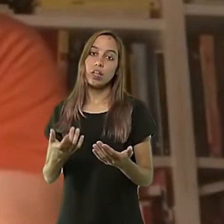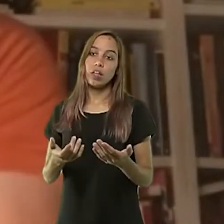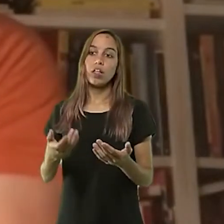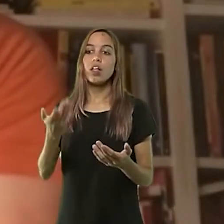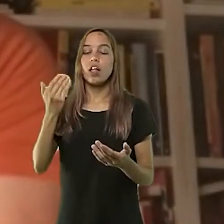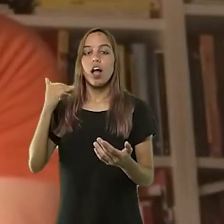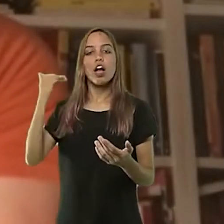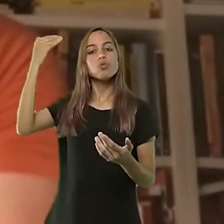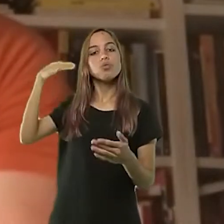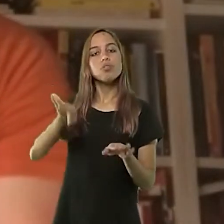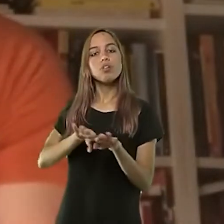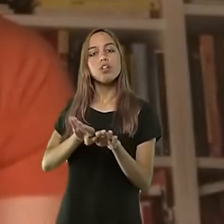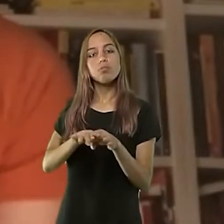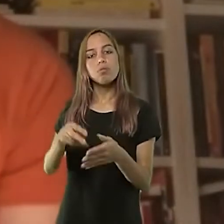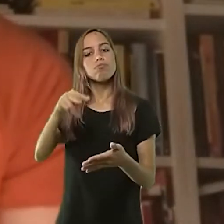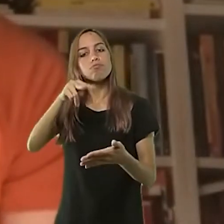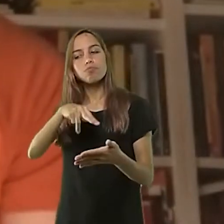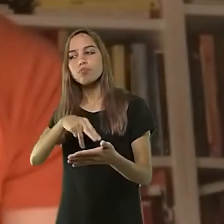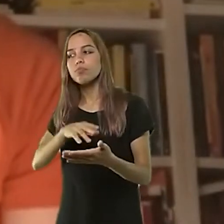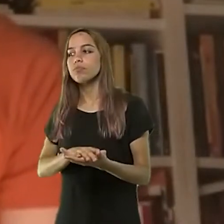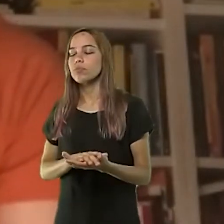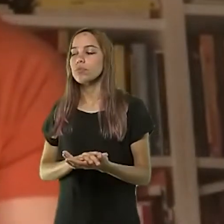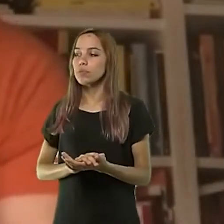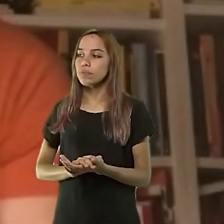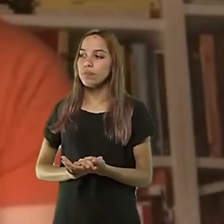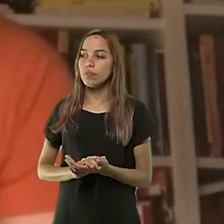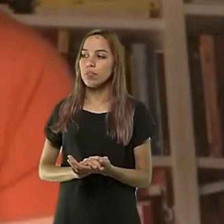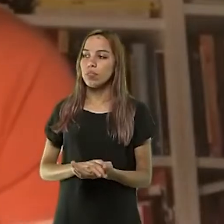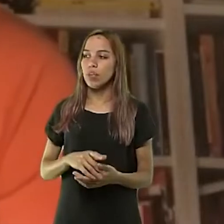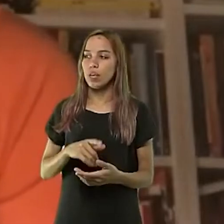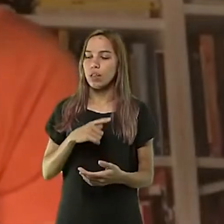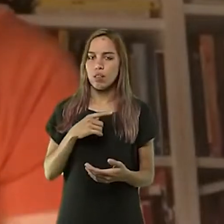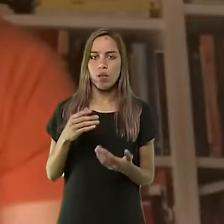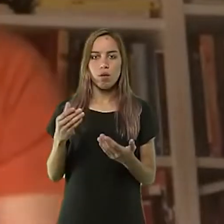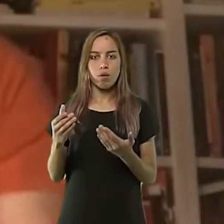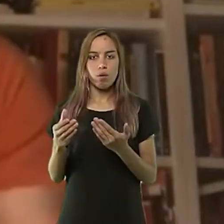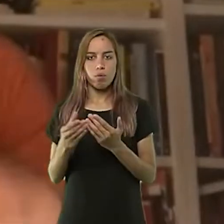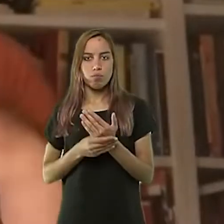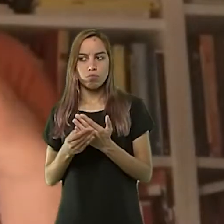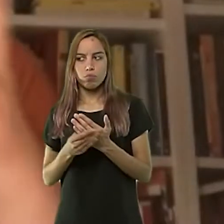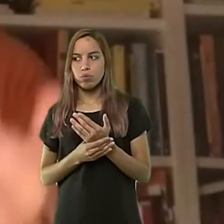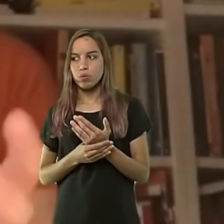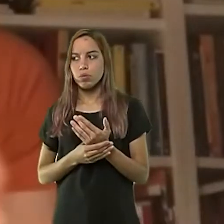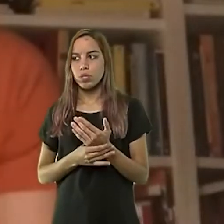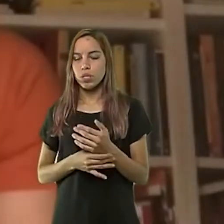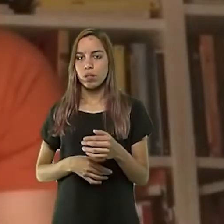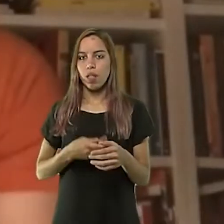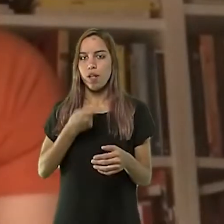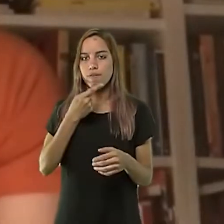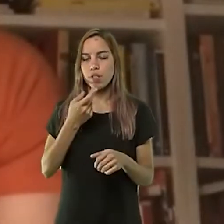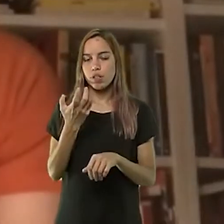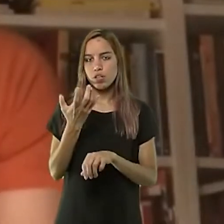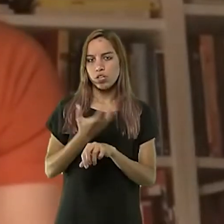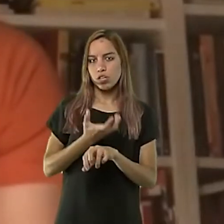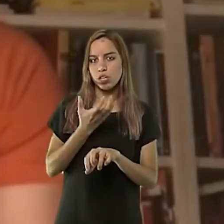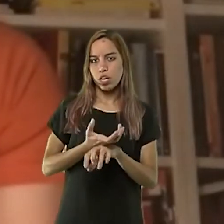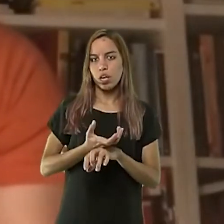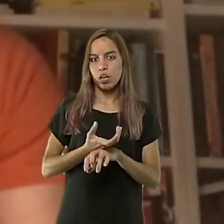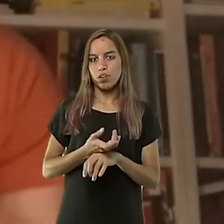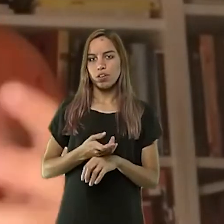depois tenho os romances para adultos, tenho um livro muito grande de não ficção chamado Jalan Jalé, que são uma série